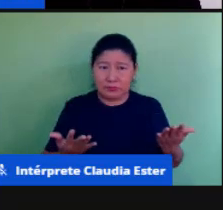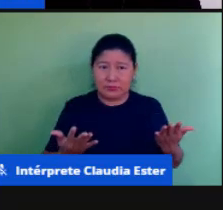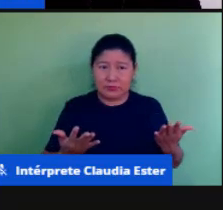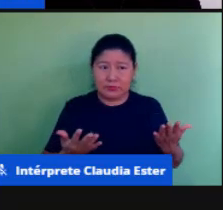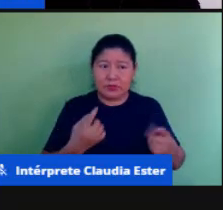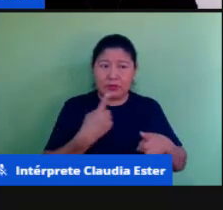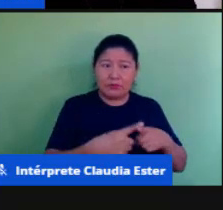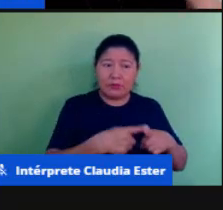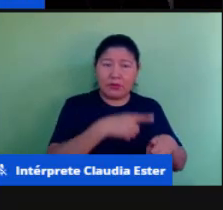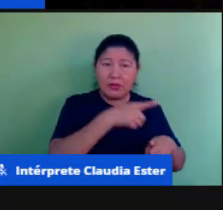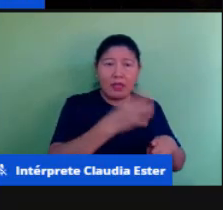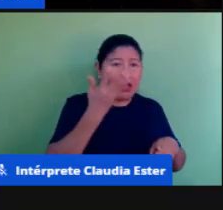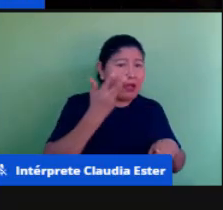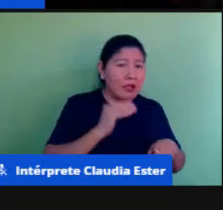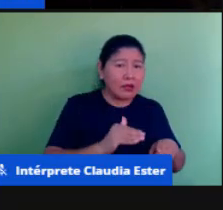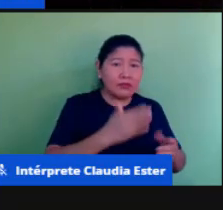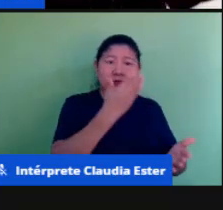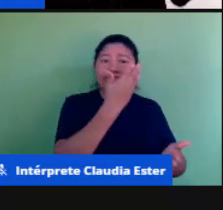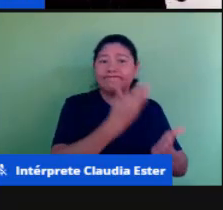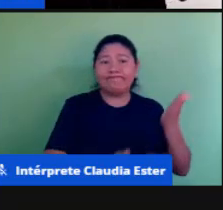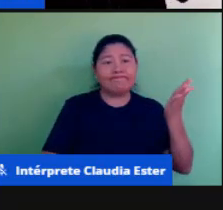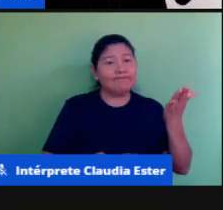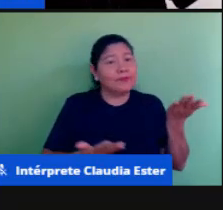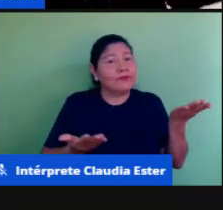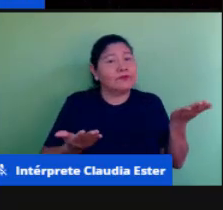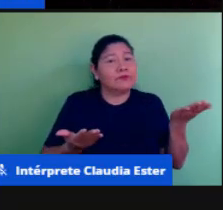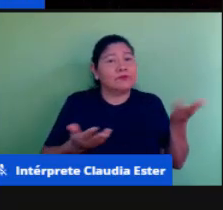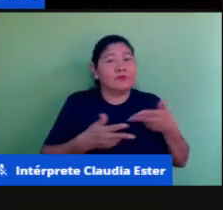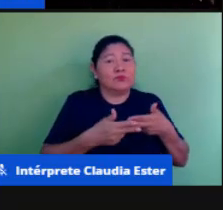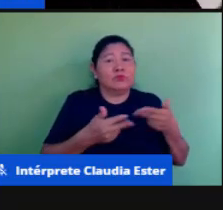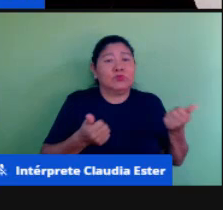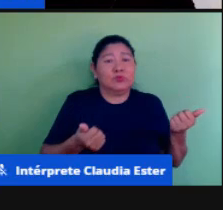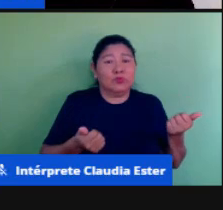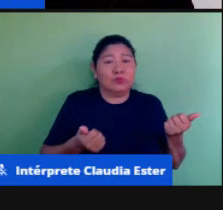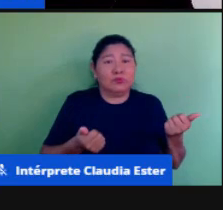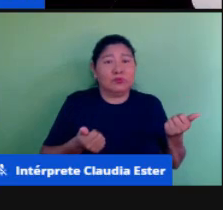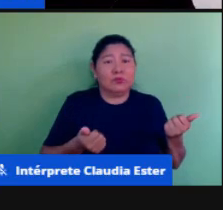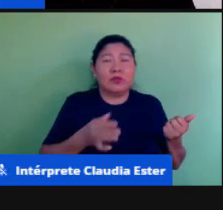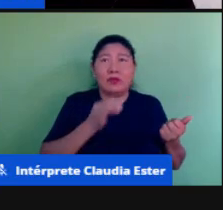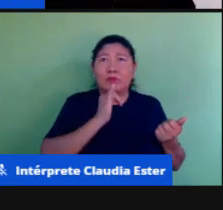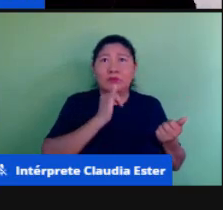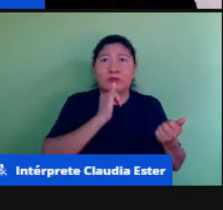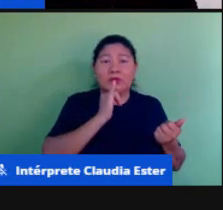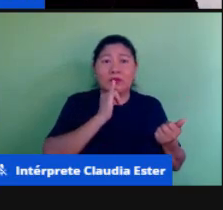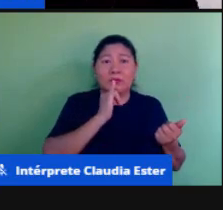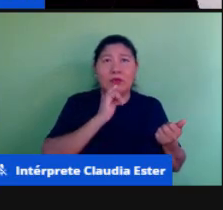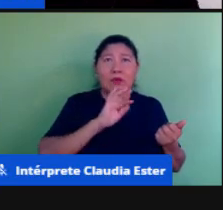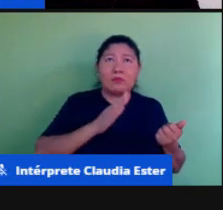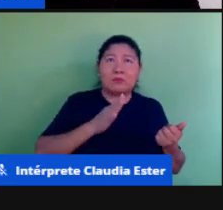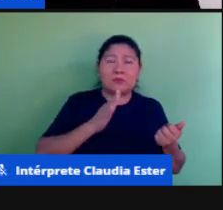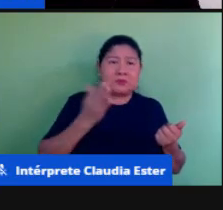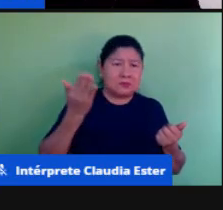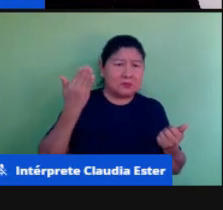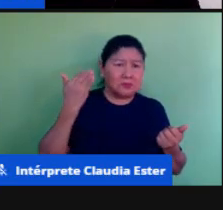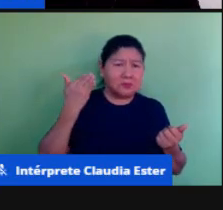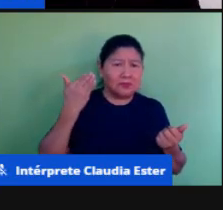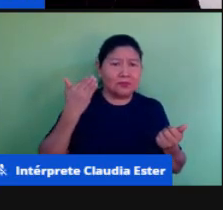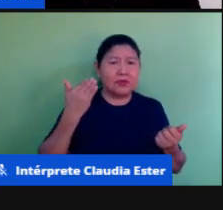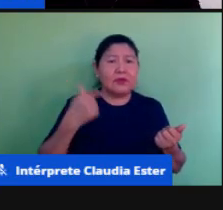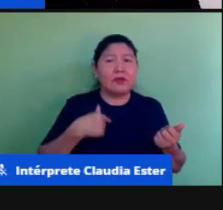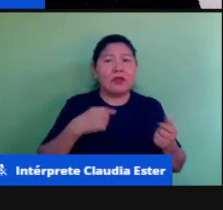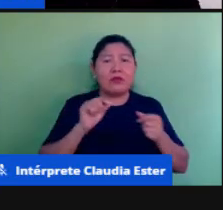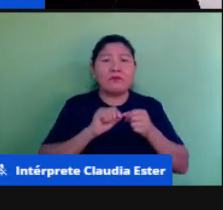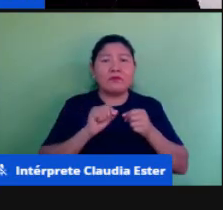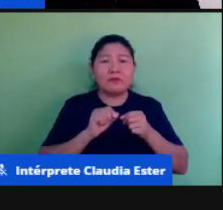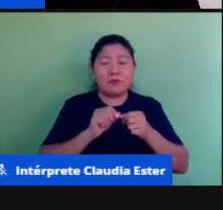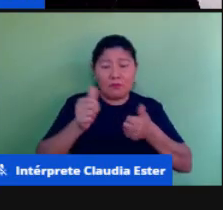perdendo. Esses tempos a gente fez uma avaliação de uma criança que veio de fora e assim,